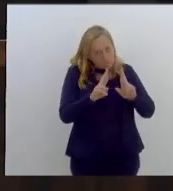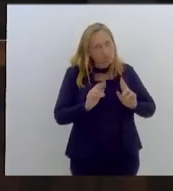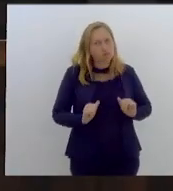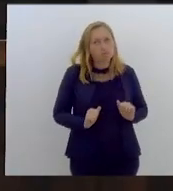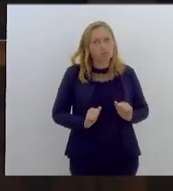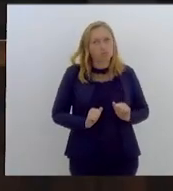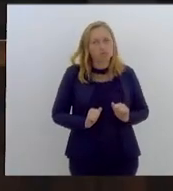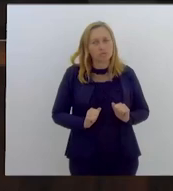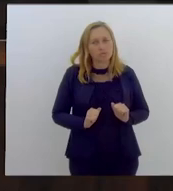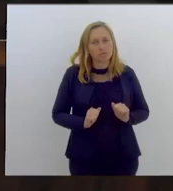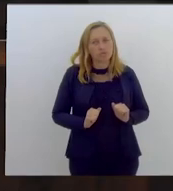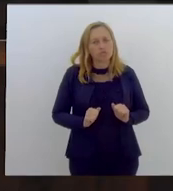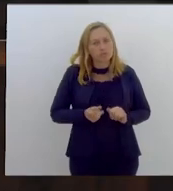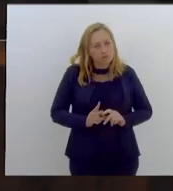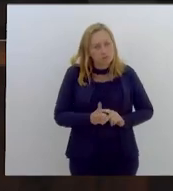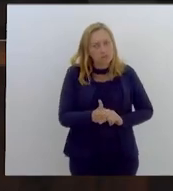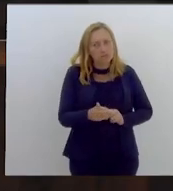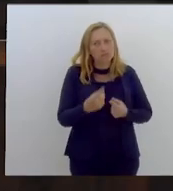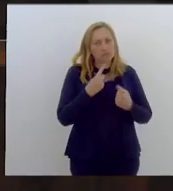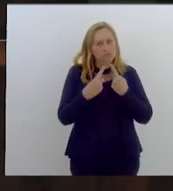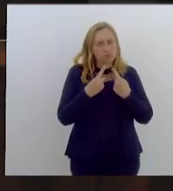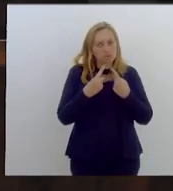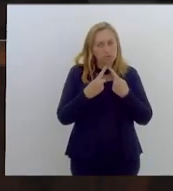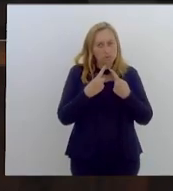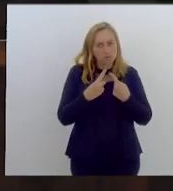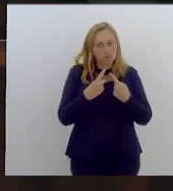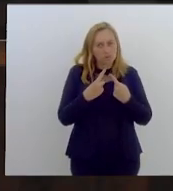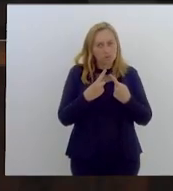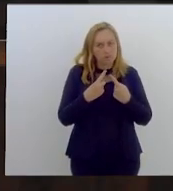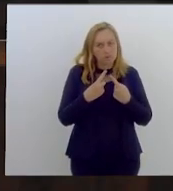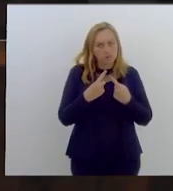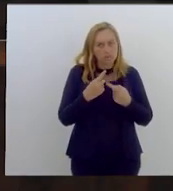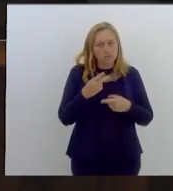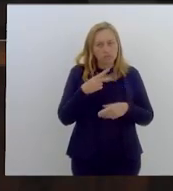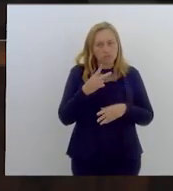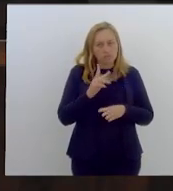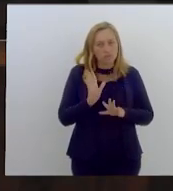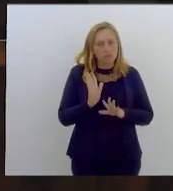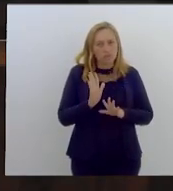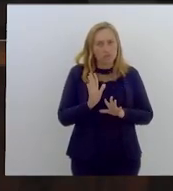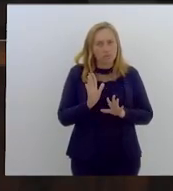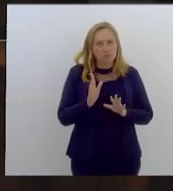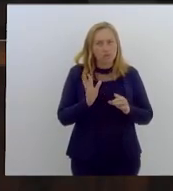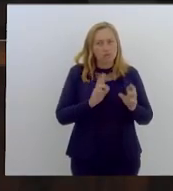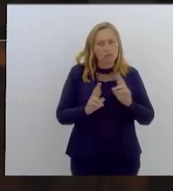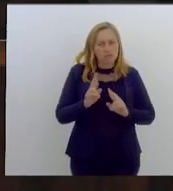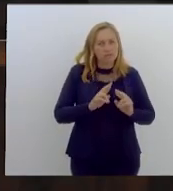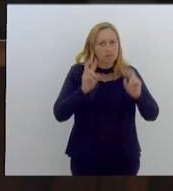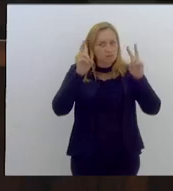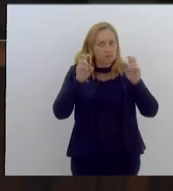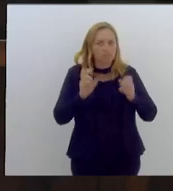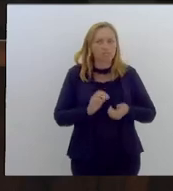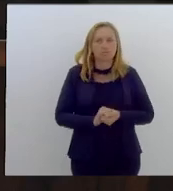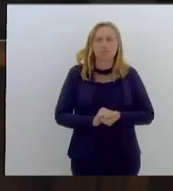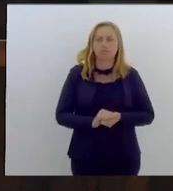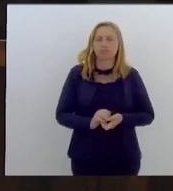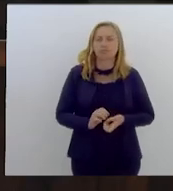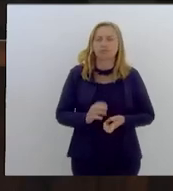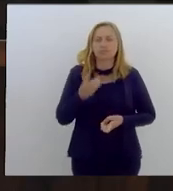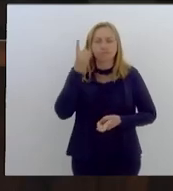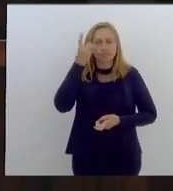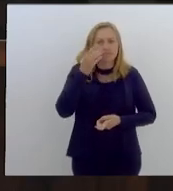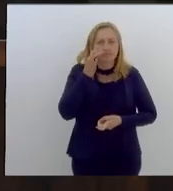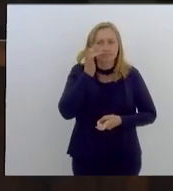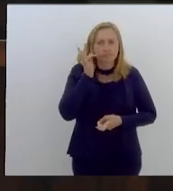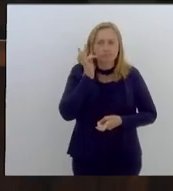Com todo respeito. Vamos dar sequência à discussão. E não vamos dispersar em relação ao tema. Deputado